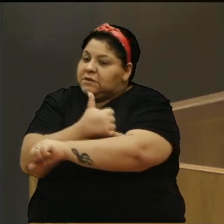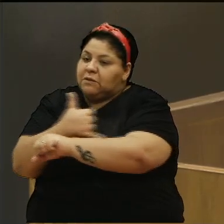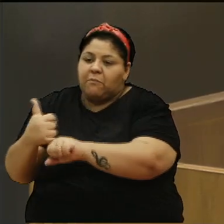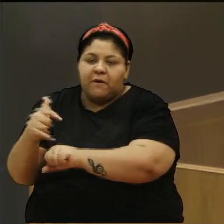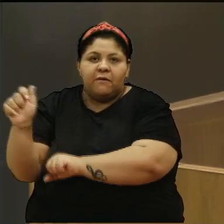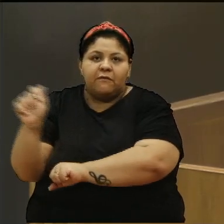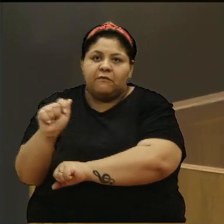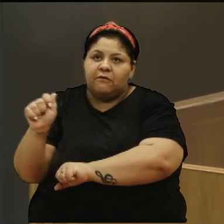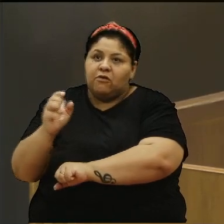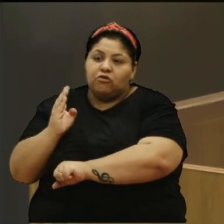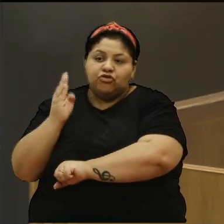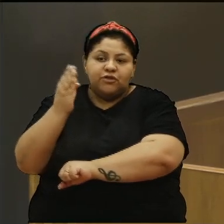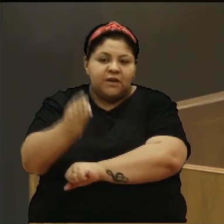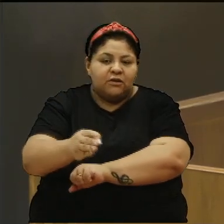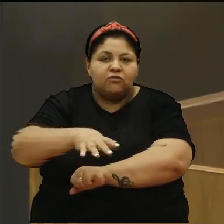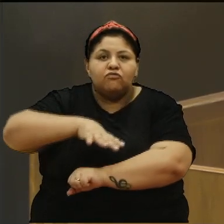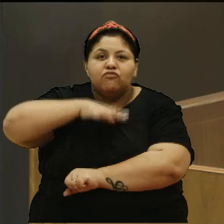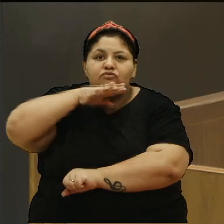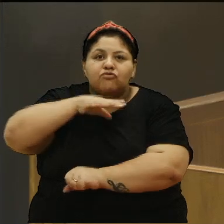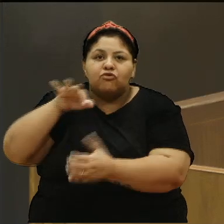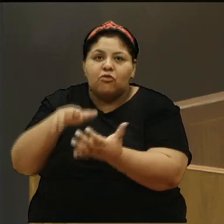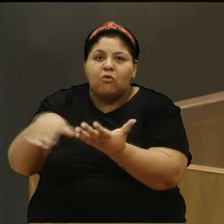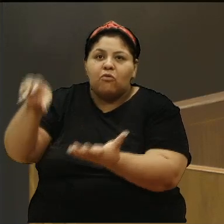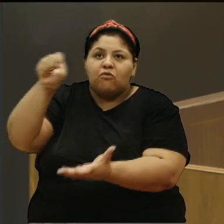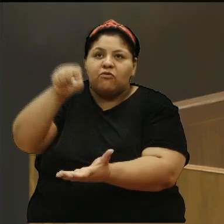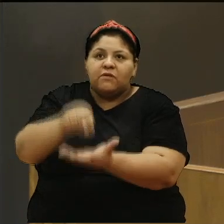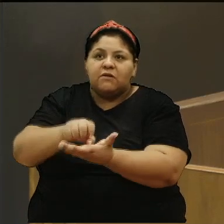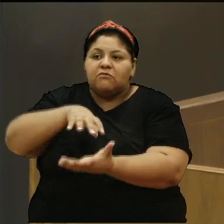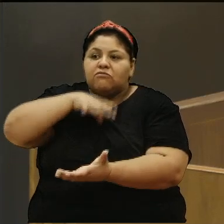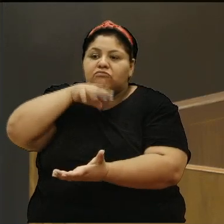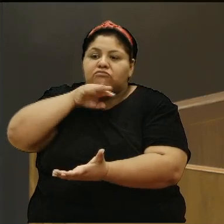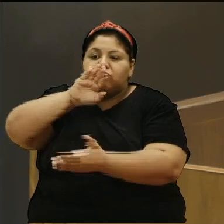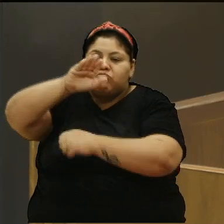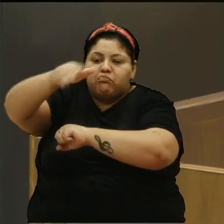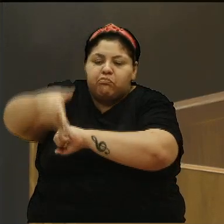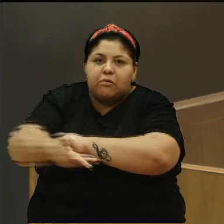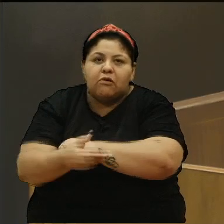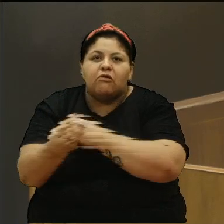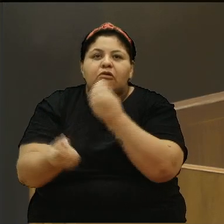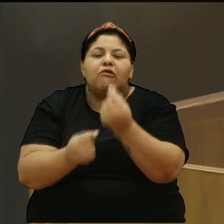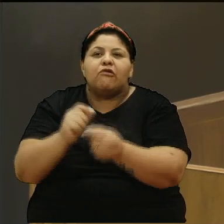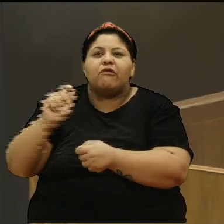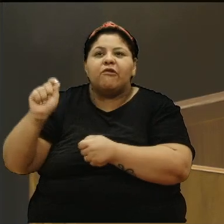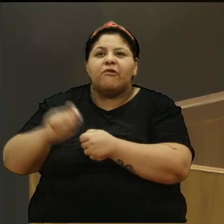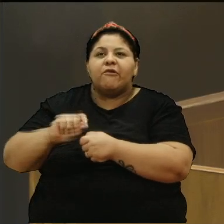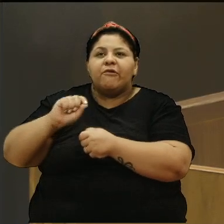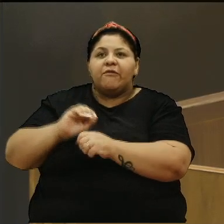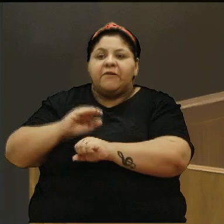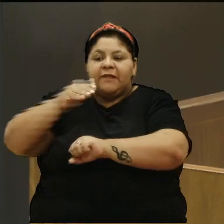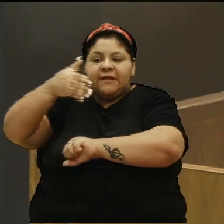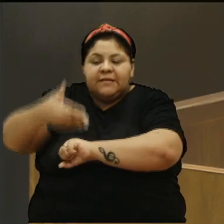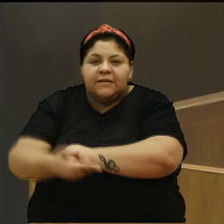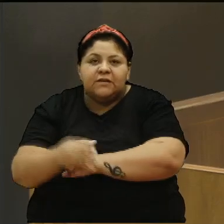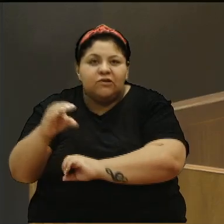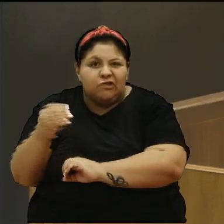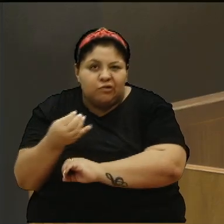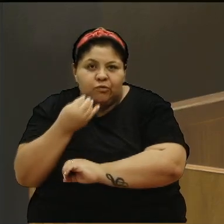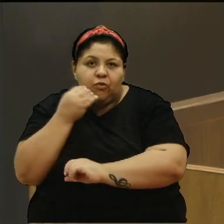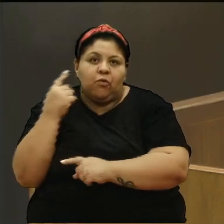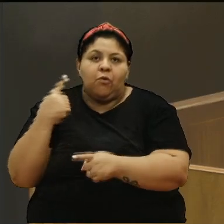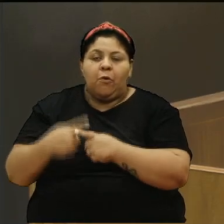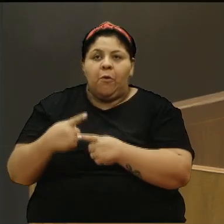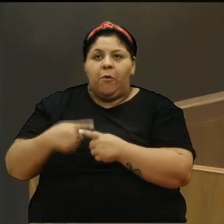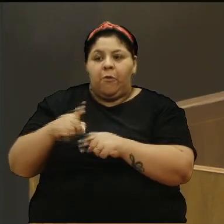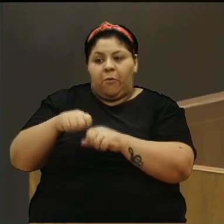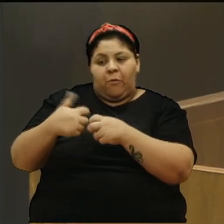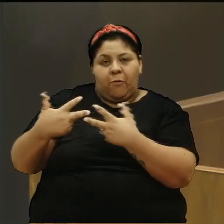associações, vai direto para o aterro. A Codeca enterra isso aí. E daí o que a gente está fazendo? Está enterrando oportunidades. Porque está enterrando